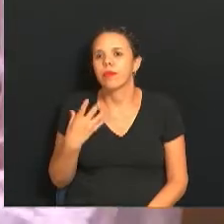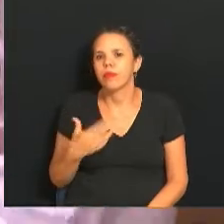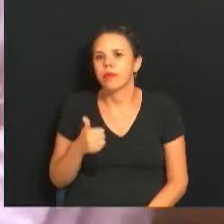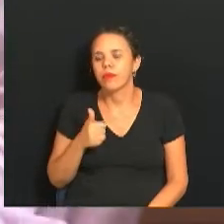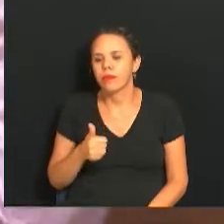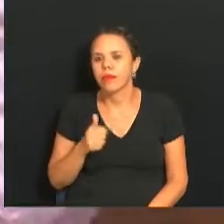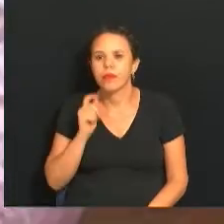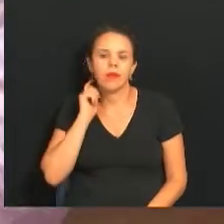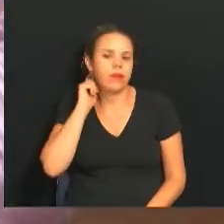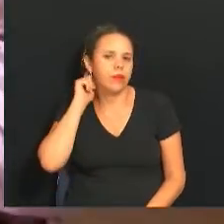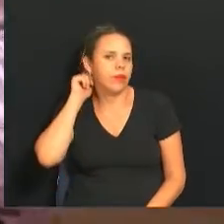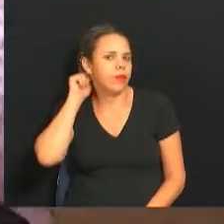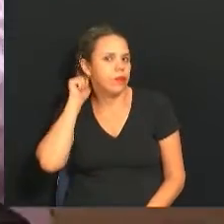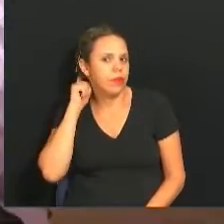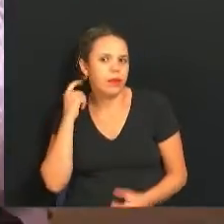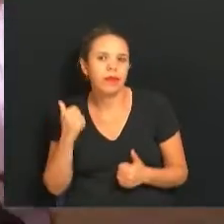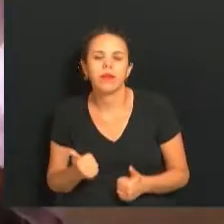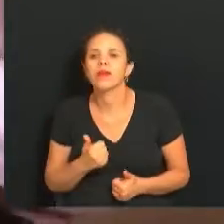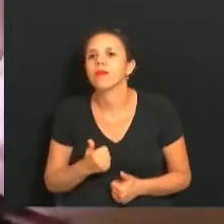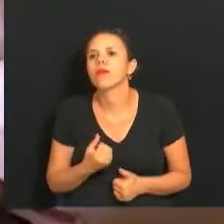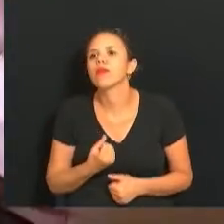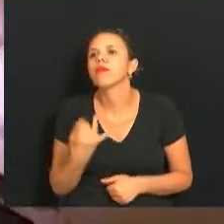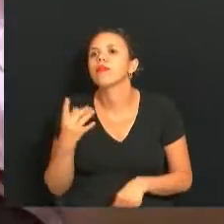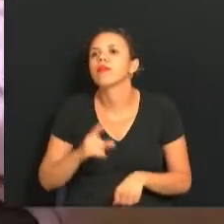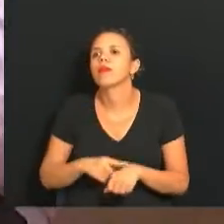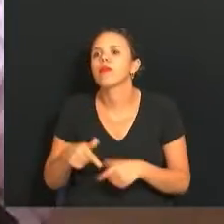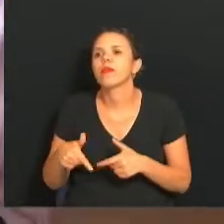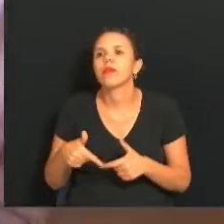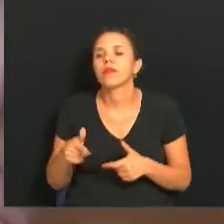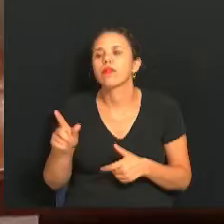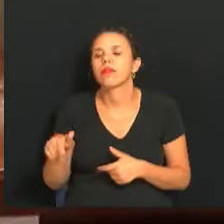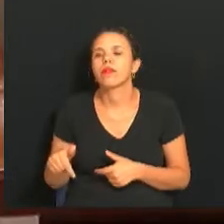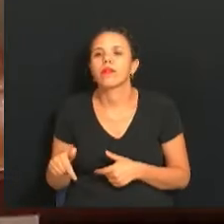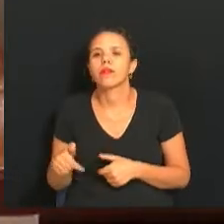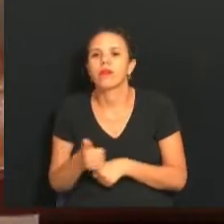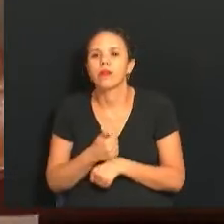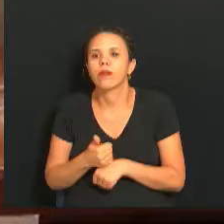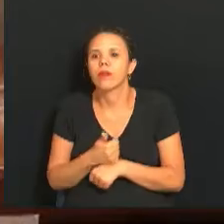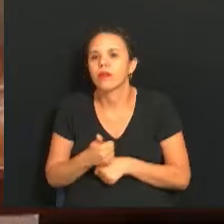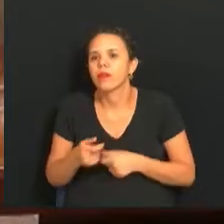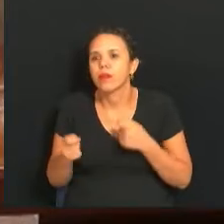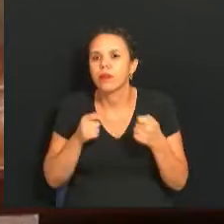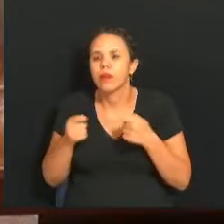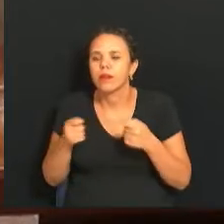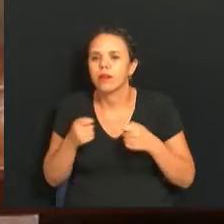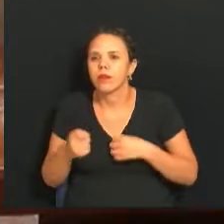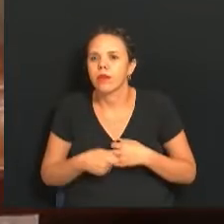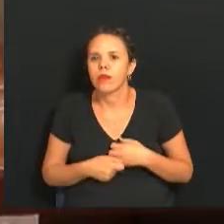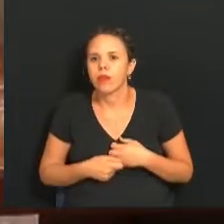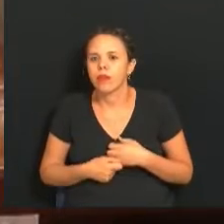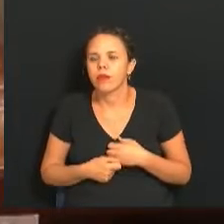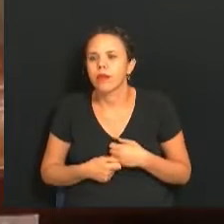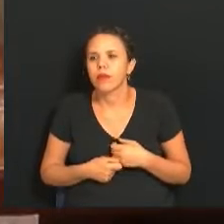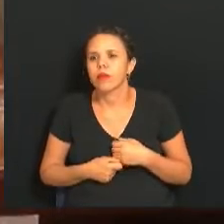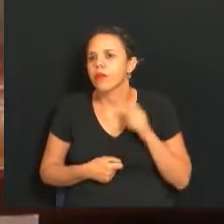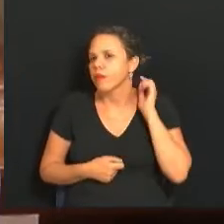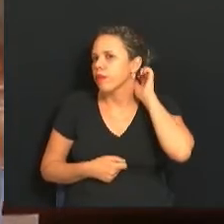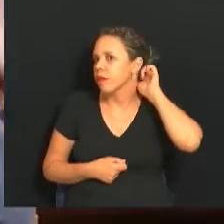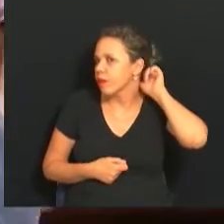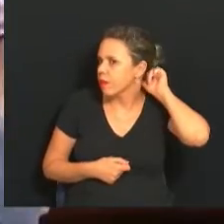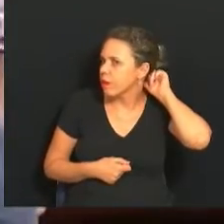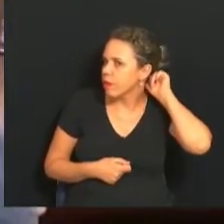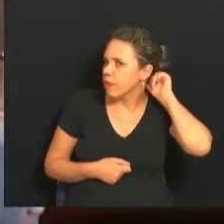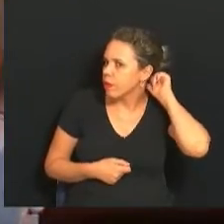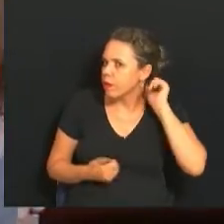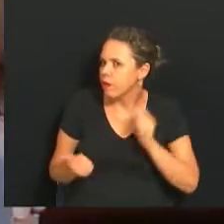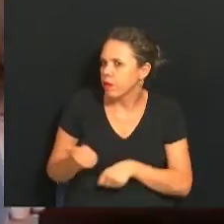André. Beleza. Bom, há quanto tempo você trabalha com isso, para a gente começar a entrevista? Olha, eu estou no segmento de varejo